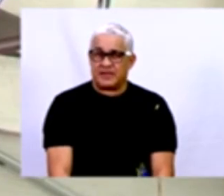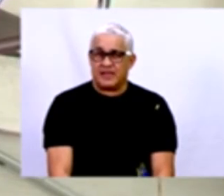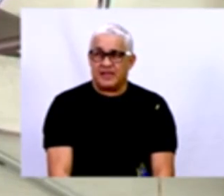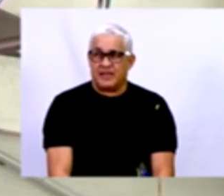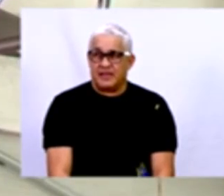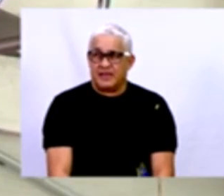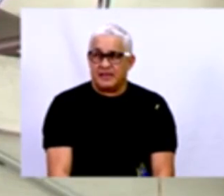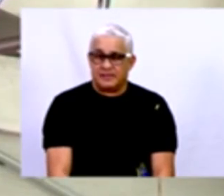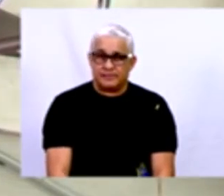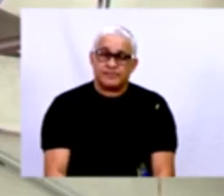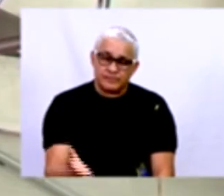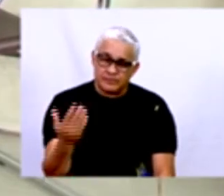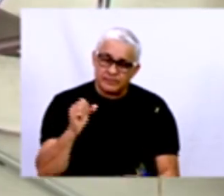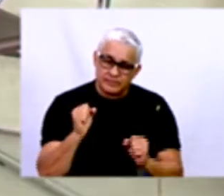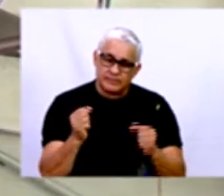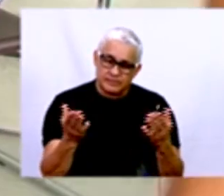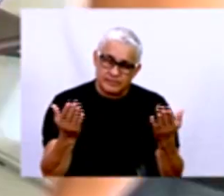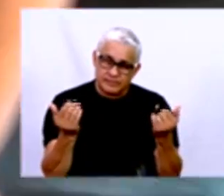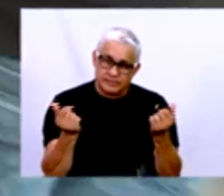Pode entrar.